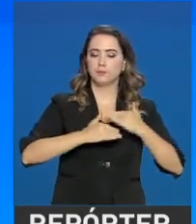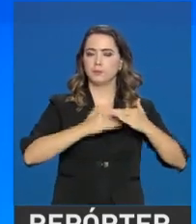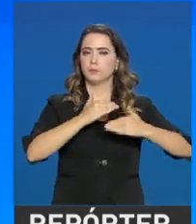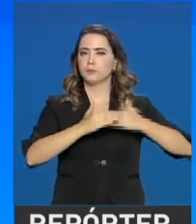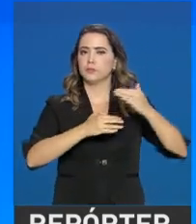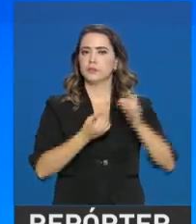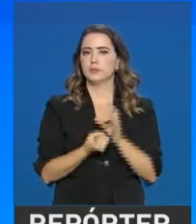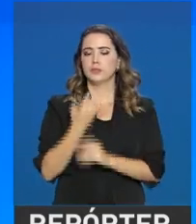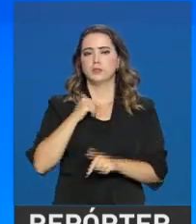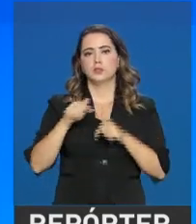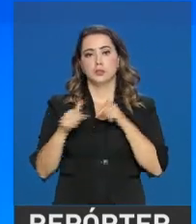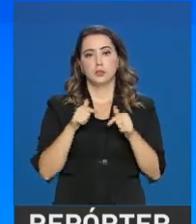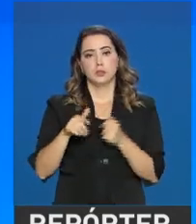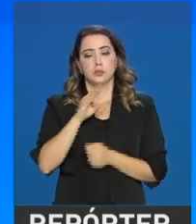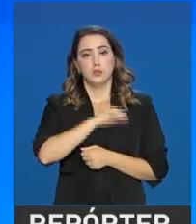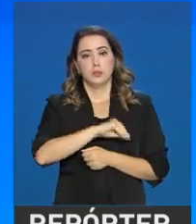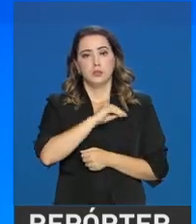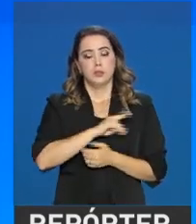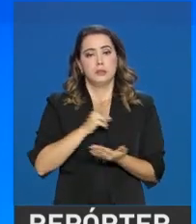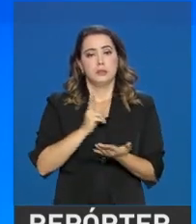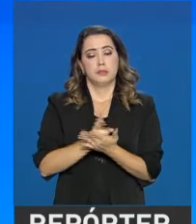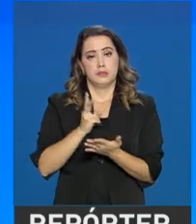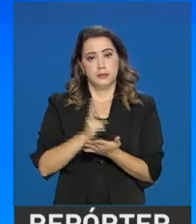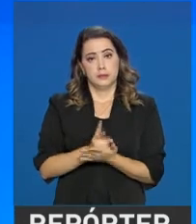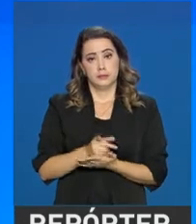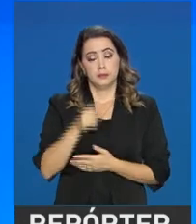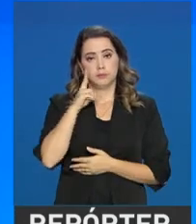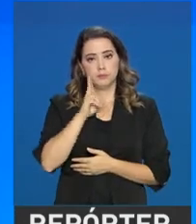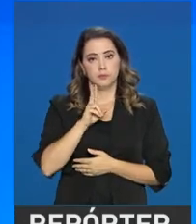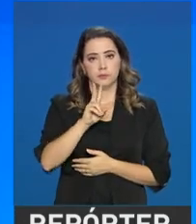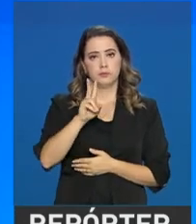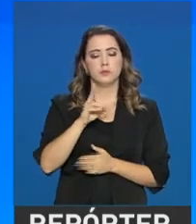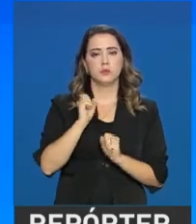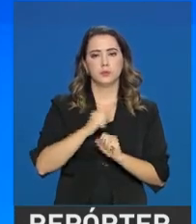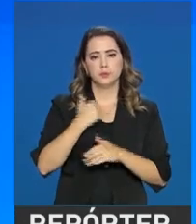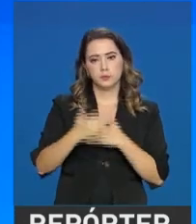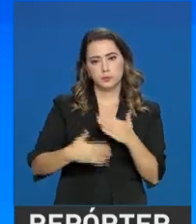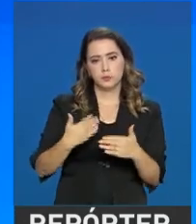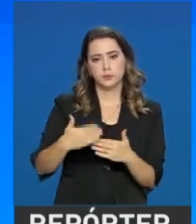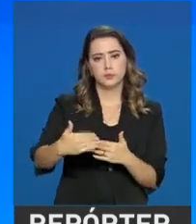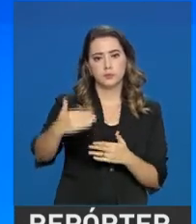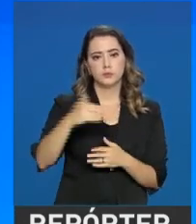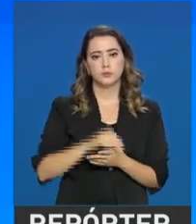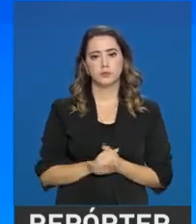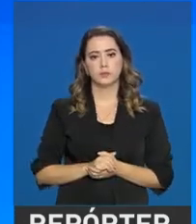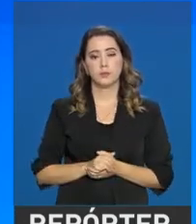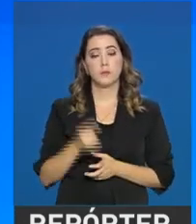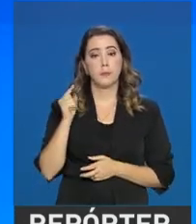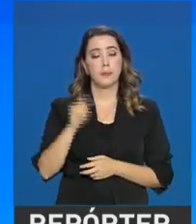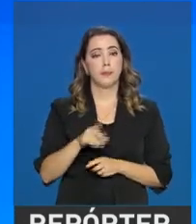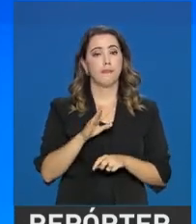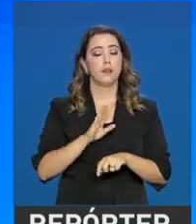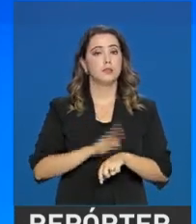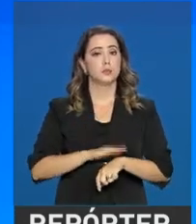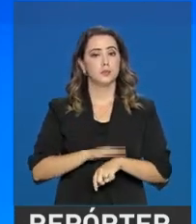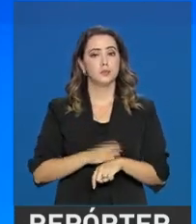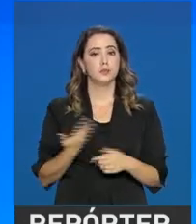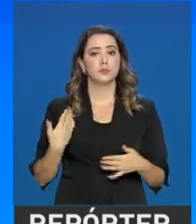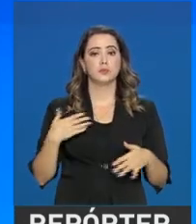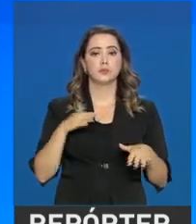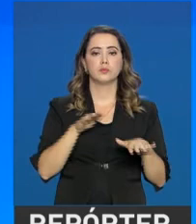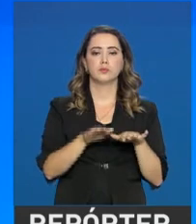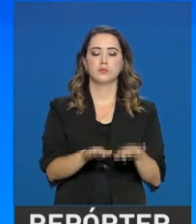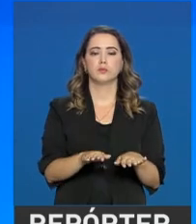emprego e renda sempre com os olhos postos na sustentabilidade nesse espaço incluímos